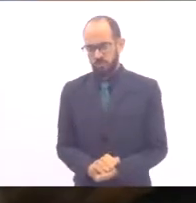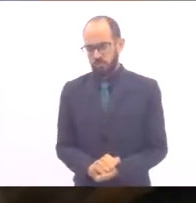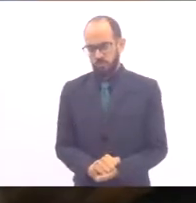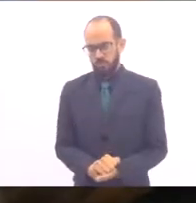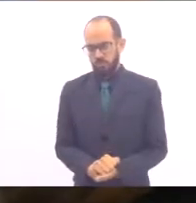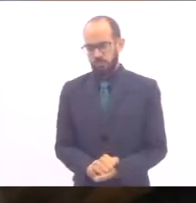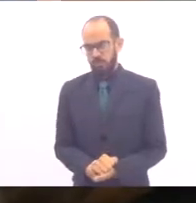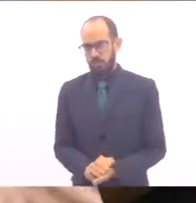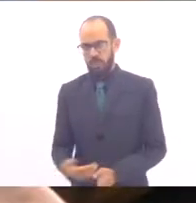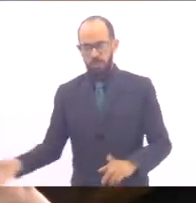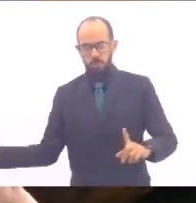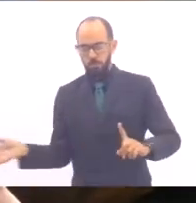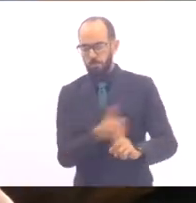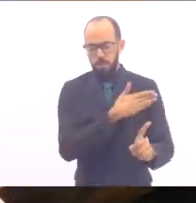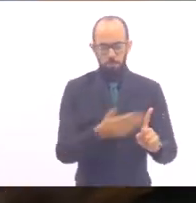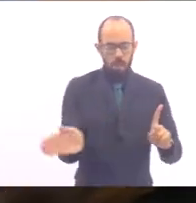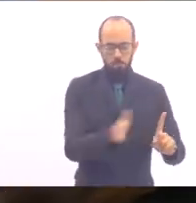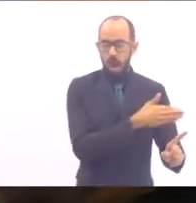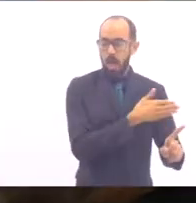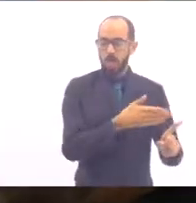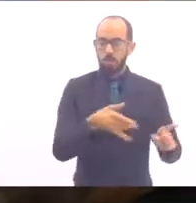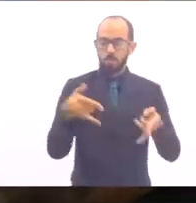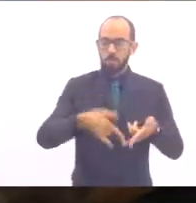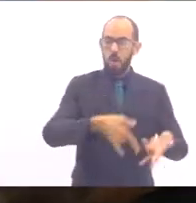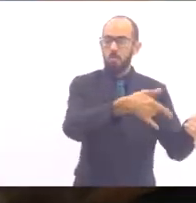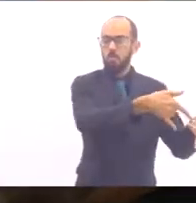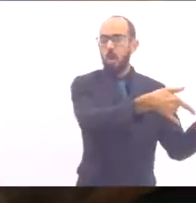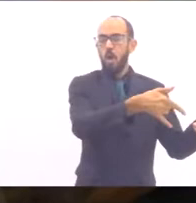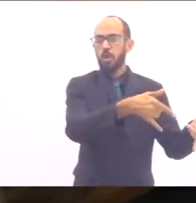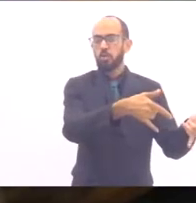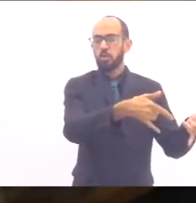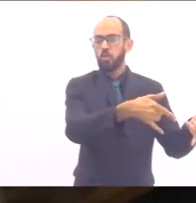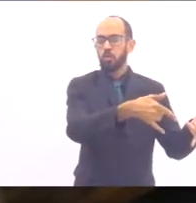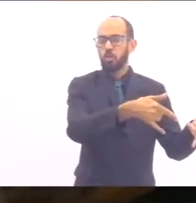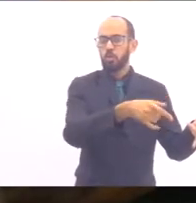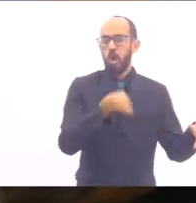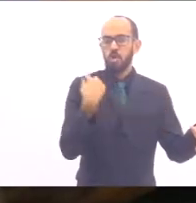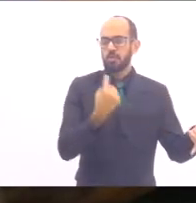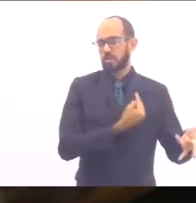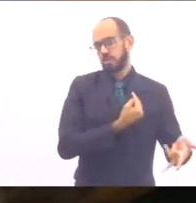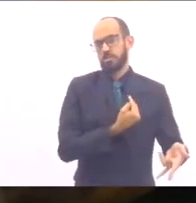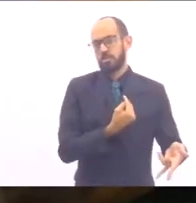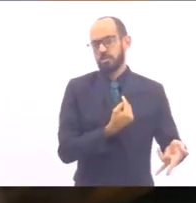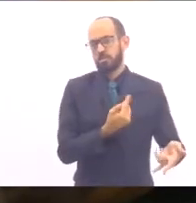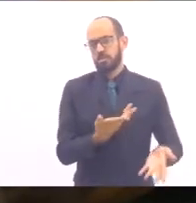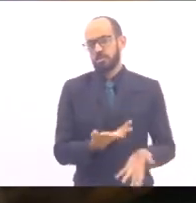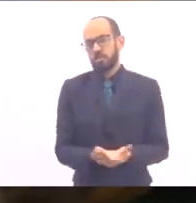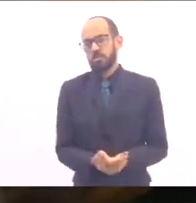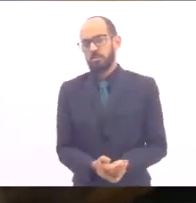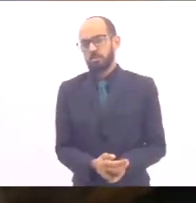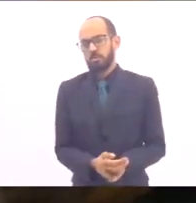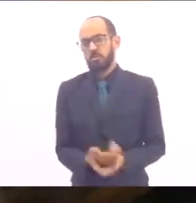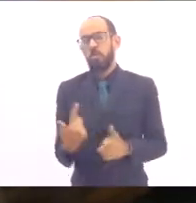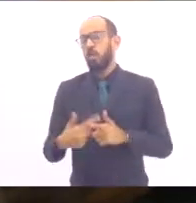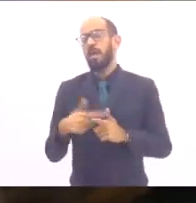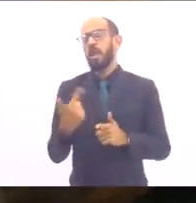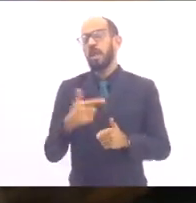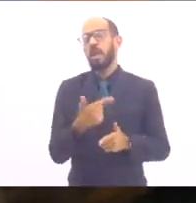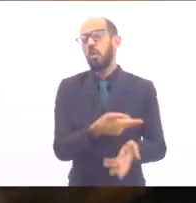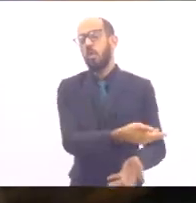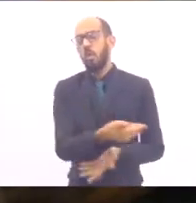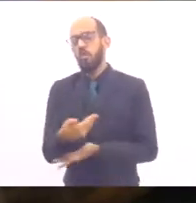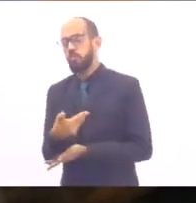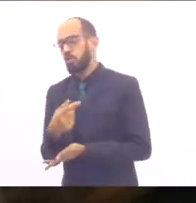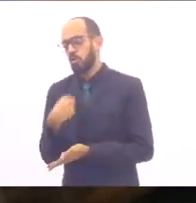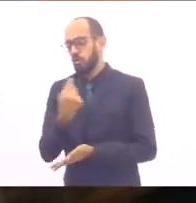de cal em cima de todos nós, em cima das cooperativas. Isso não existe. Por que, que ele fez isso? Por que não chamou a gente para conversar,